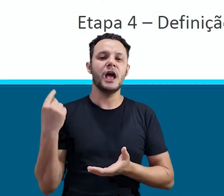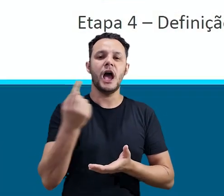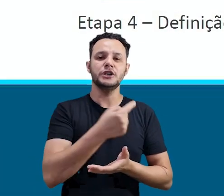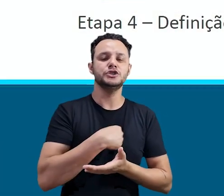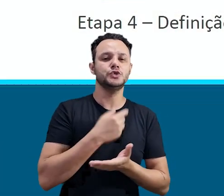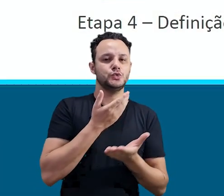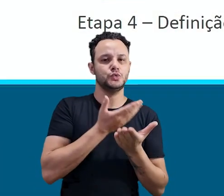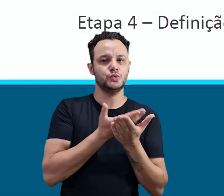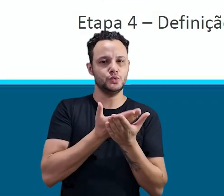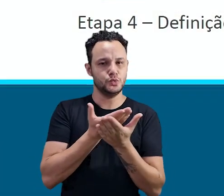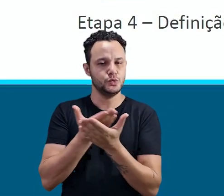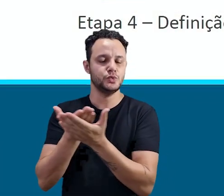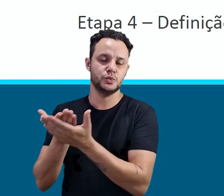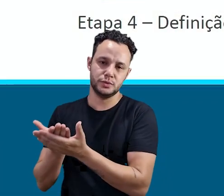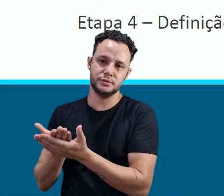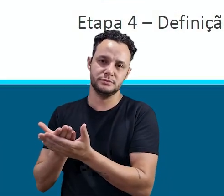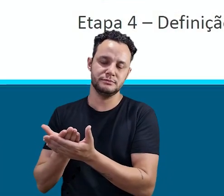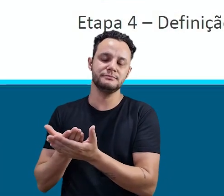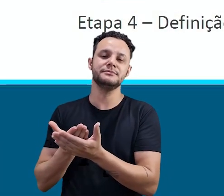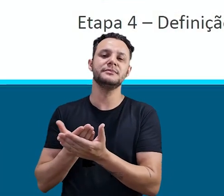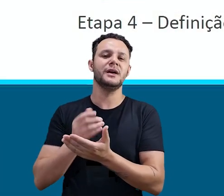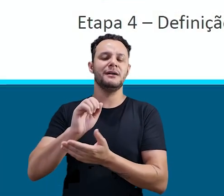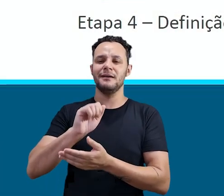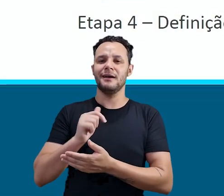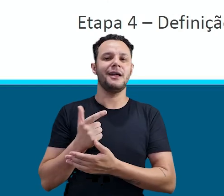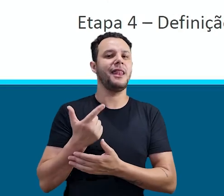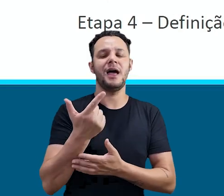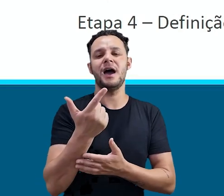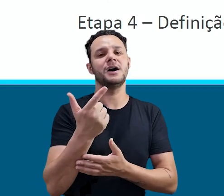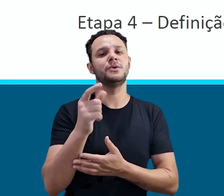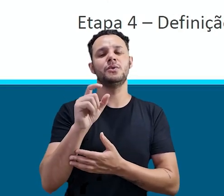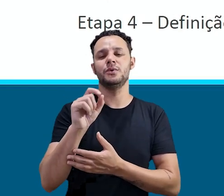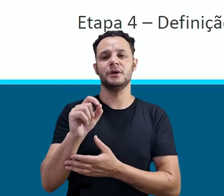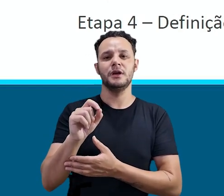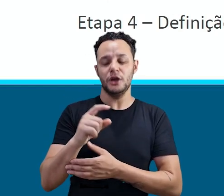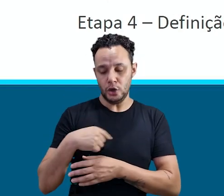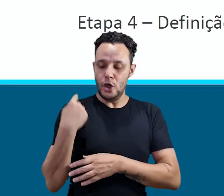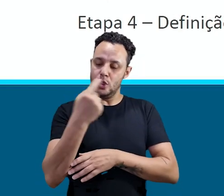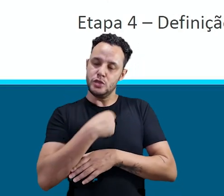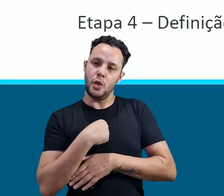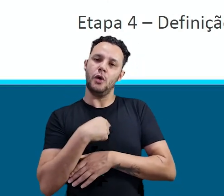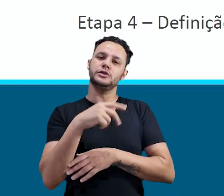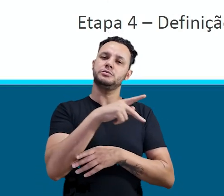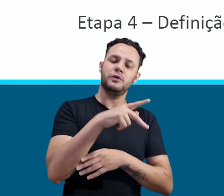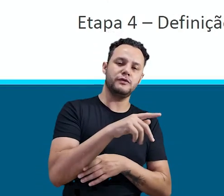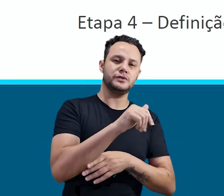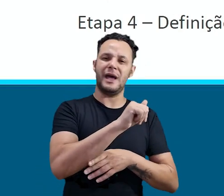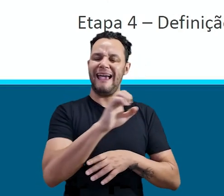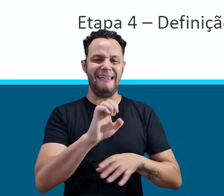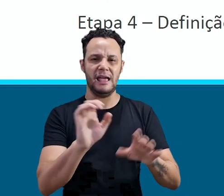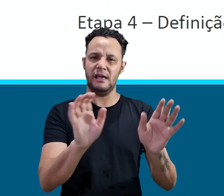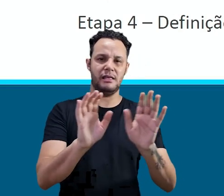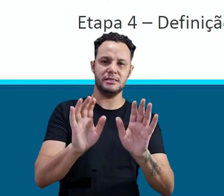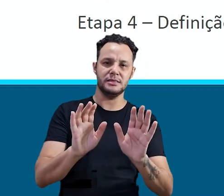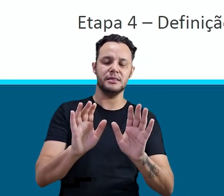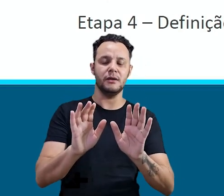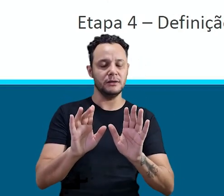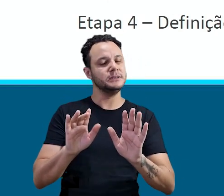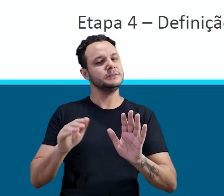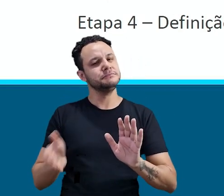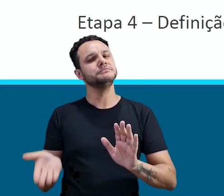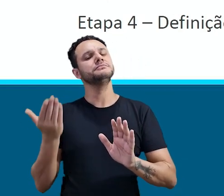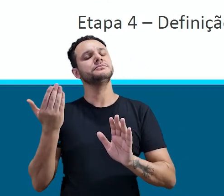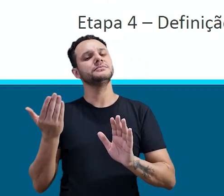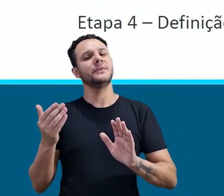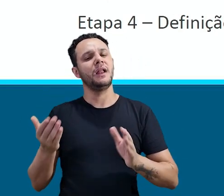de fato, um estudo de caso. É claro que esse estudo de caso não vai ser como se a gente fosse professor do AEE. É um